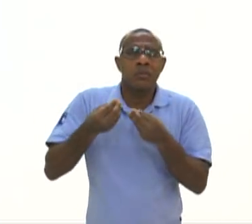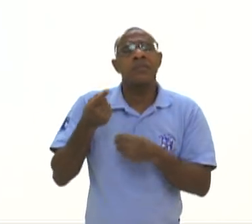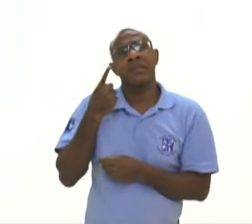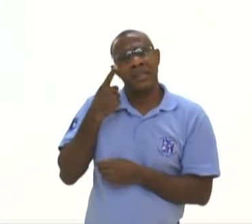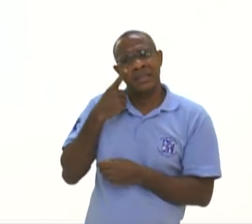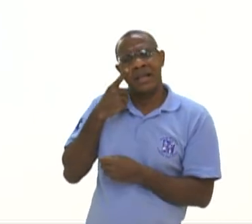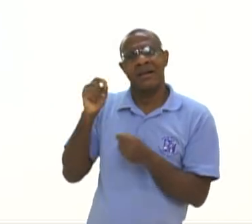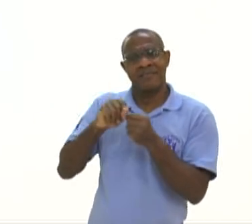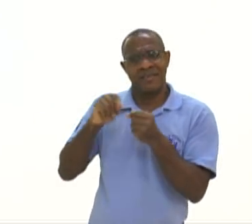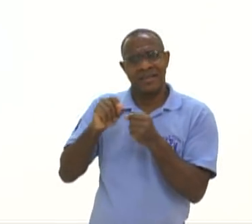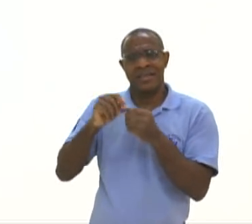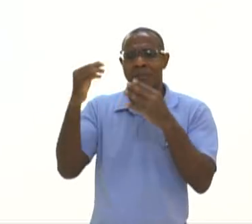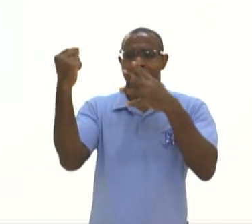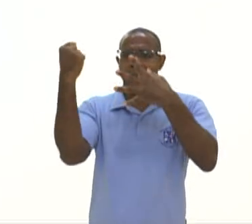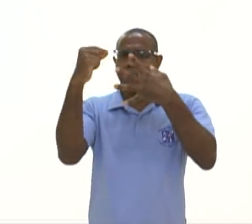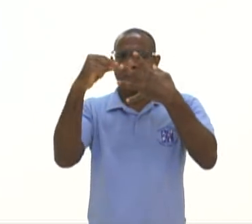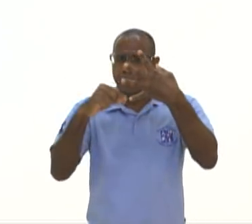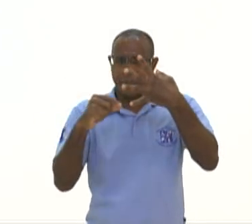aí?